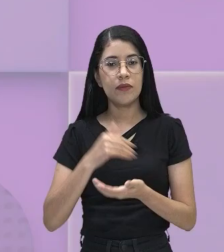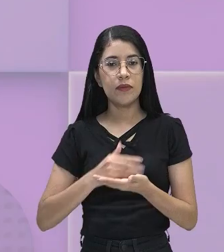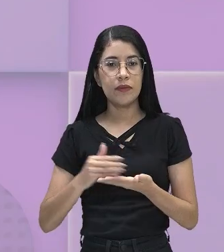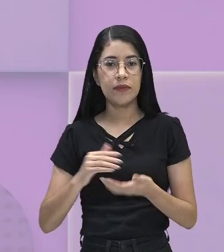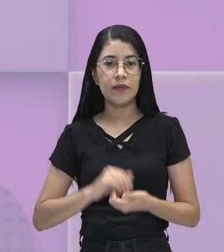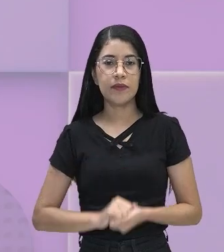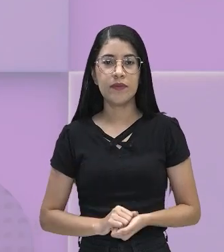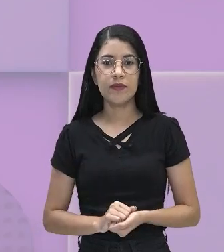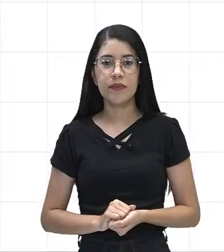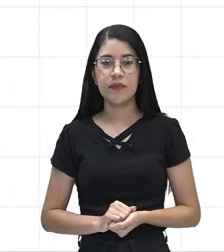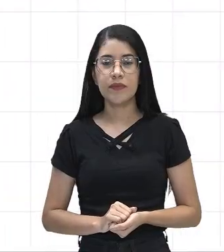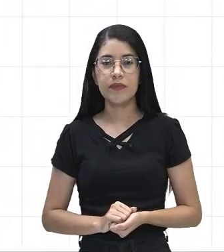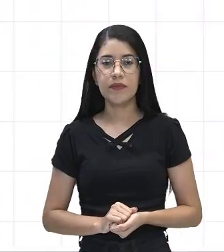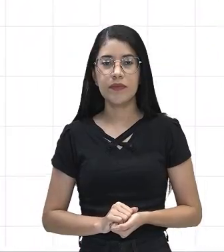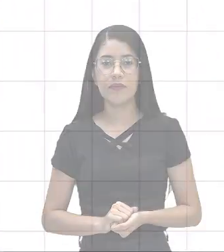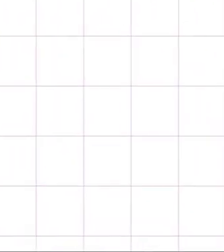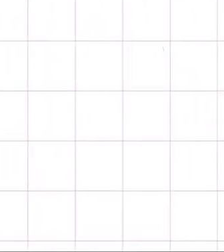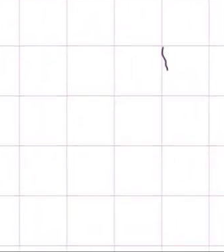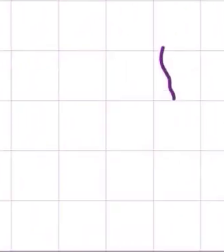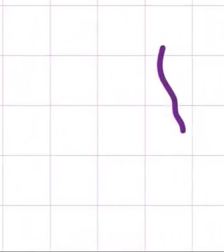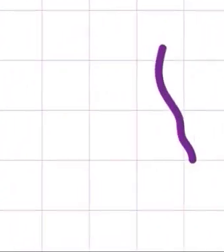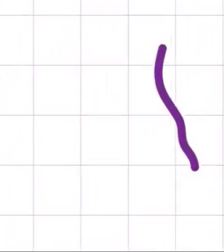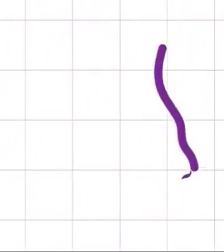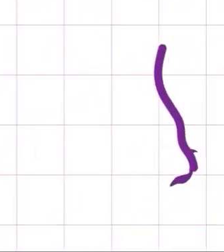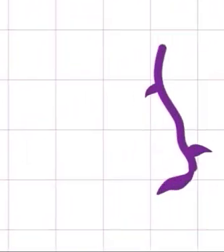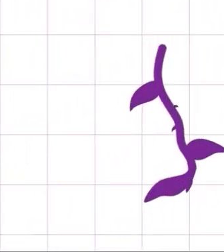vamos para a aula.